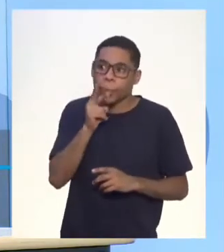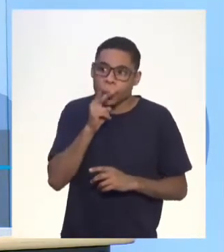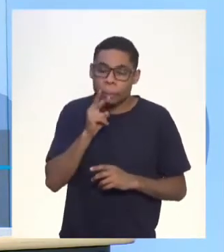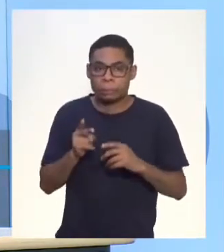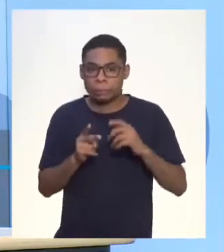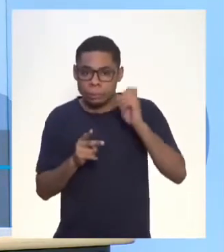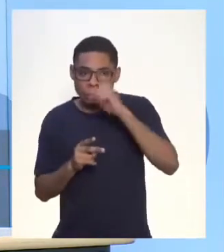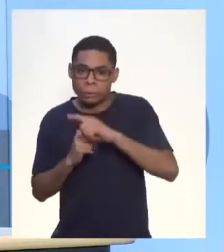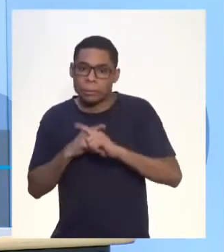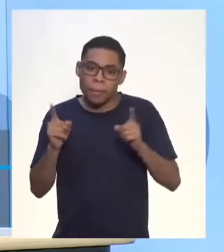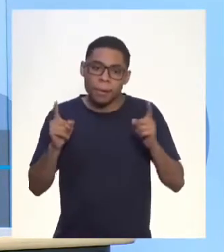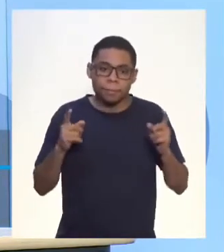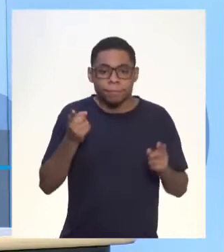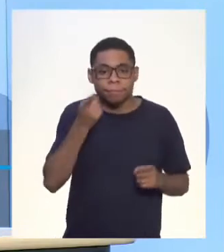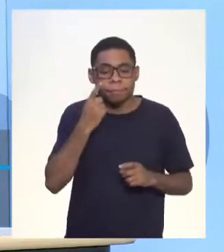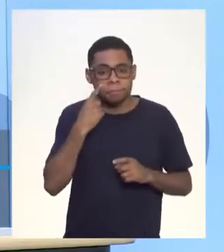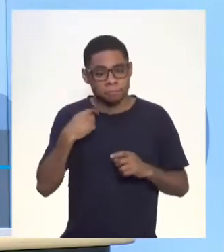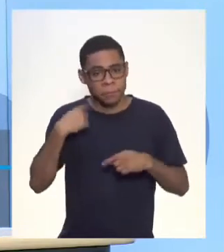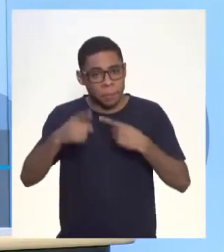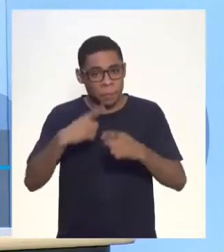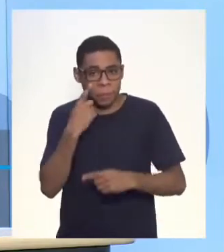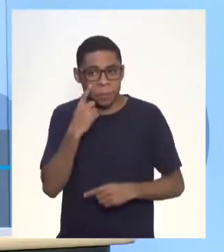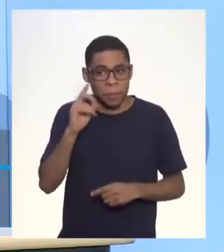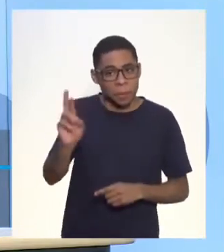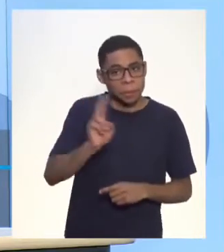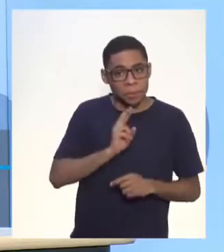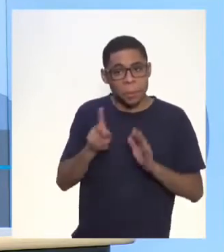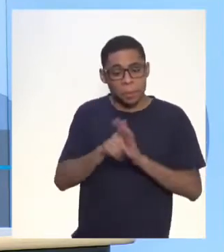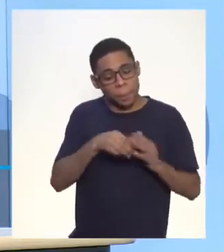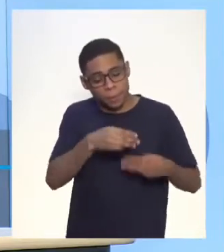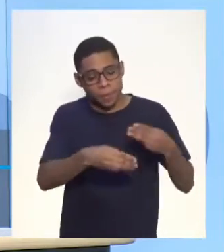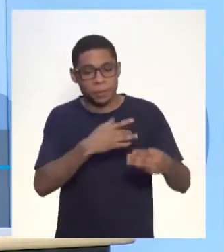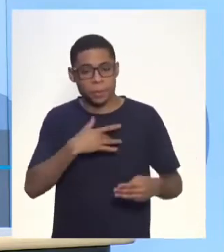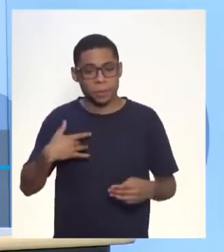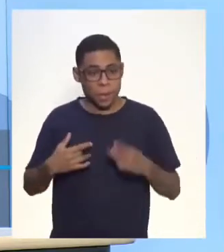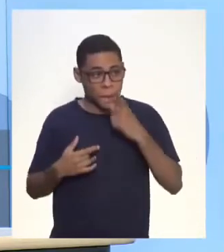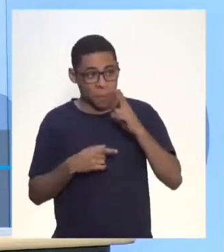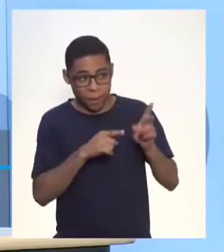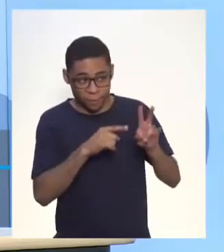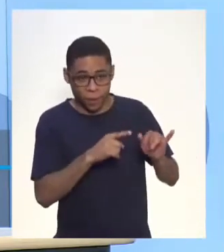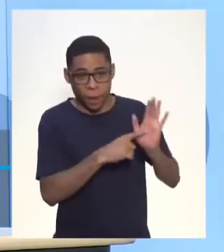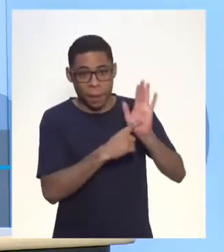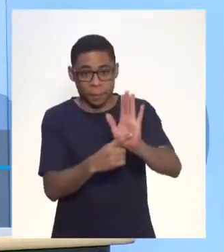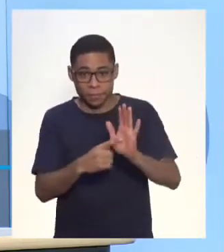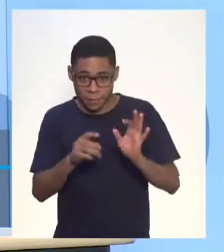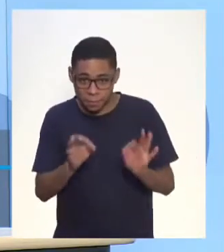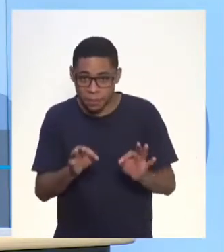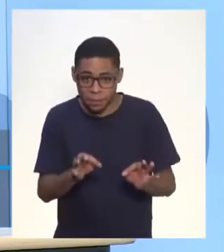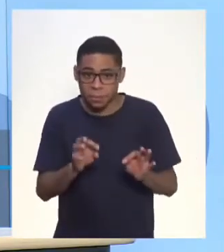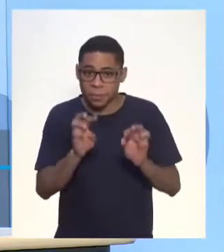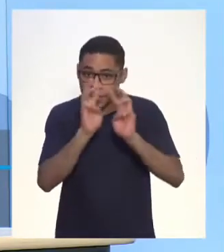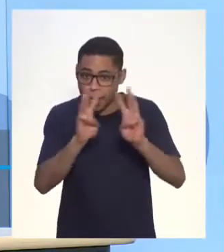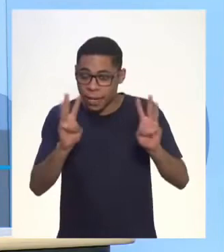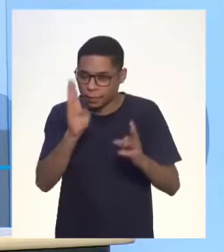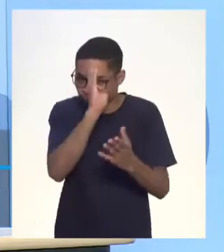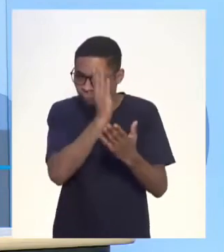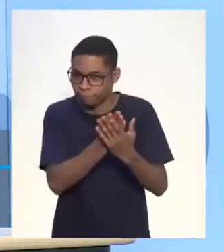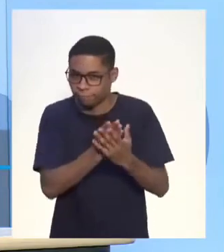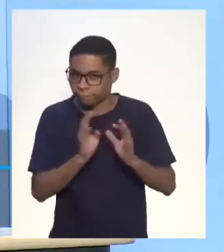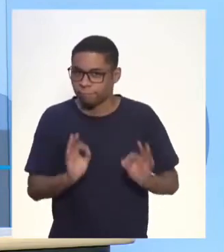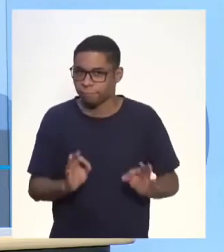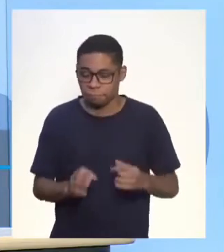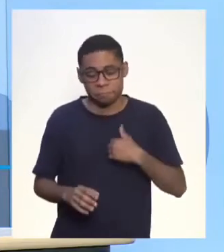né? Mas, enfim, vamos ver daqui a pouco, né? Tenho certeza que você vai apresentar aí a matéria, né, com um site aí fidedigno,